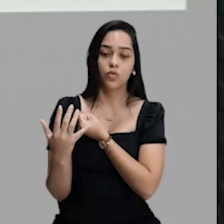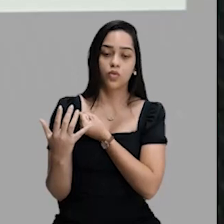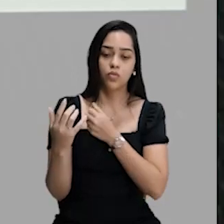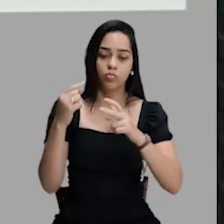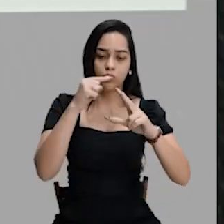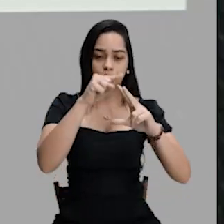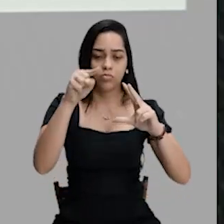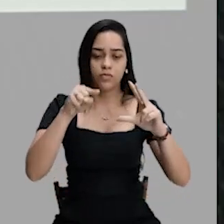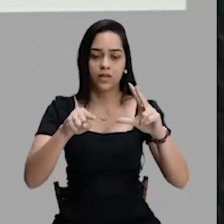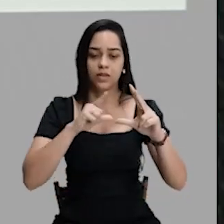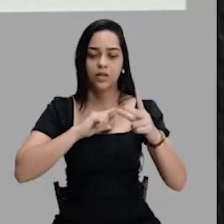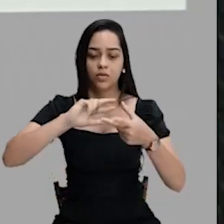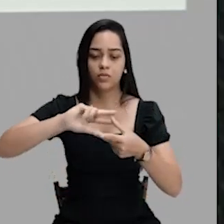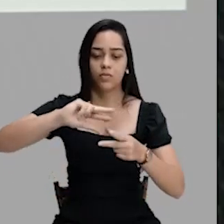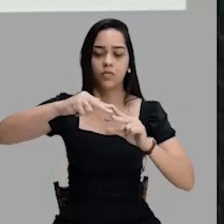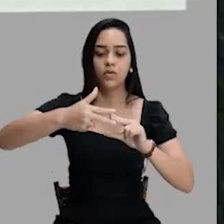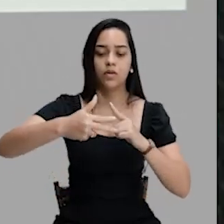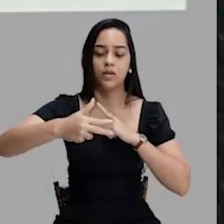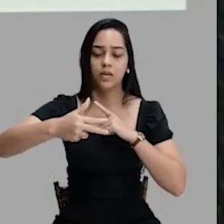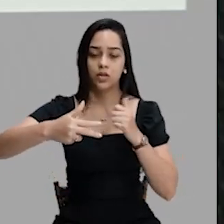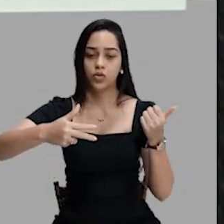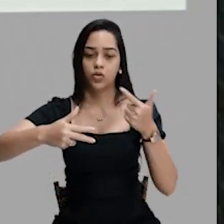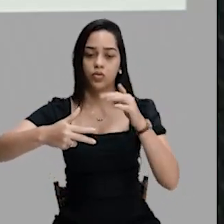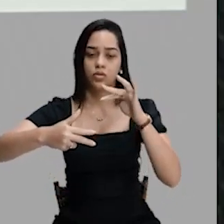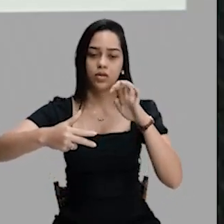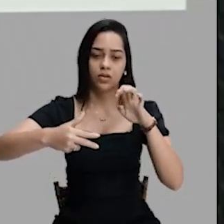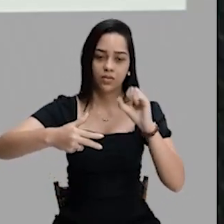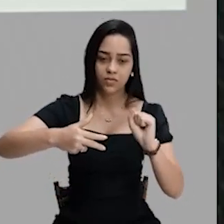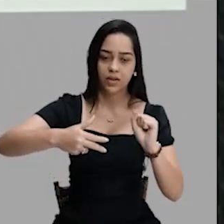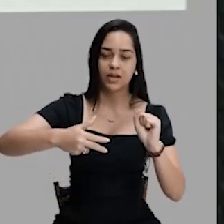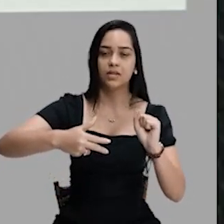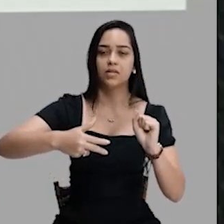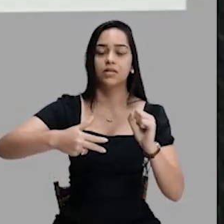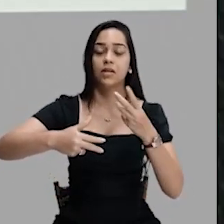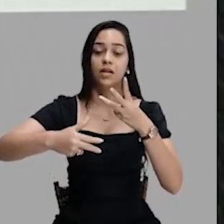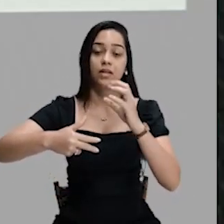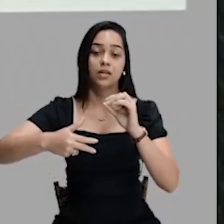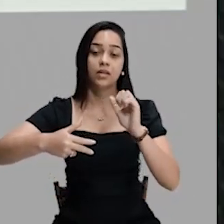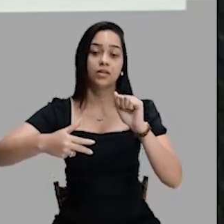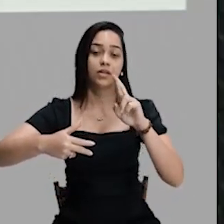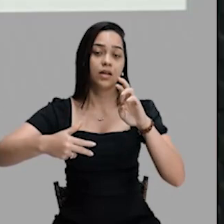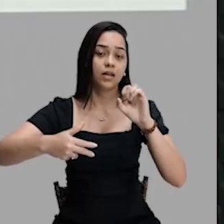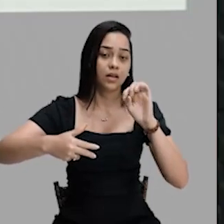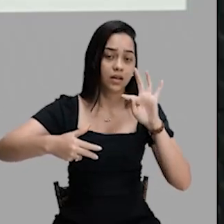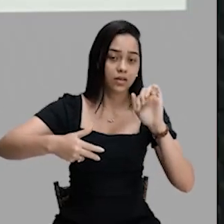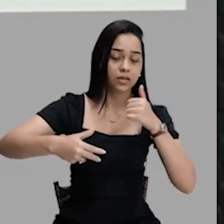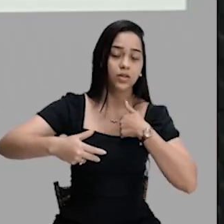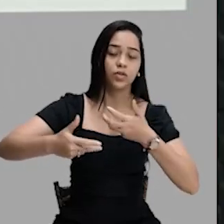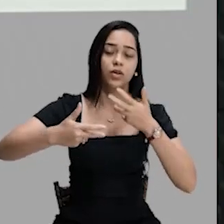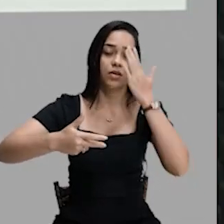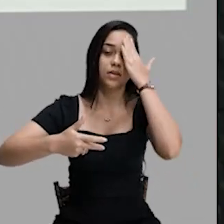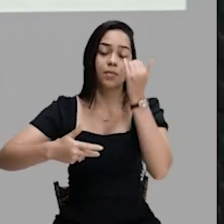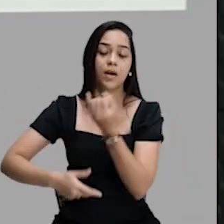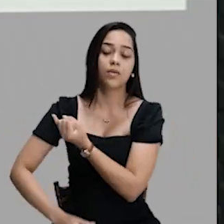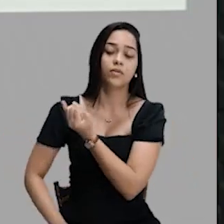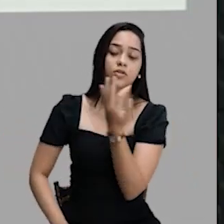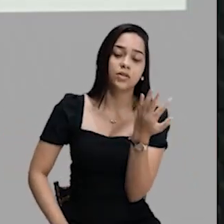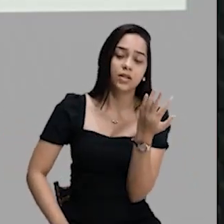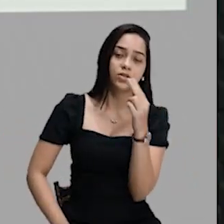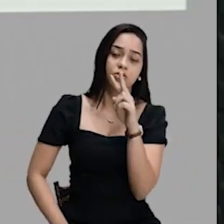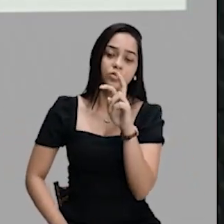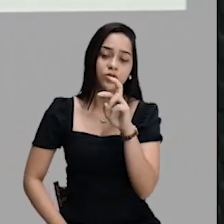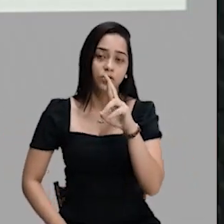vértices, eu tenho um poliedro que ele tem 12 faces, né? Ele tem 30 arestas e eu quero saber a quantidade de